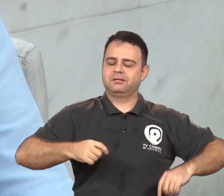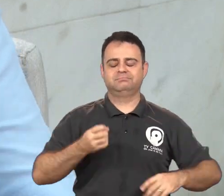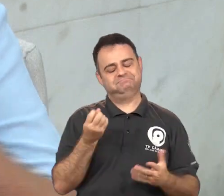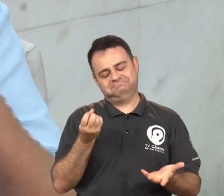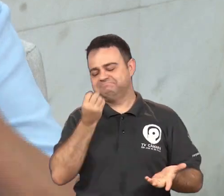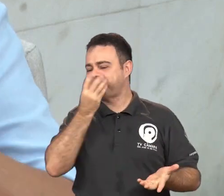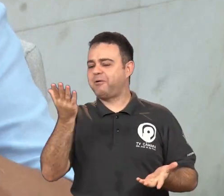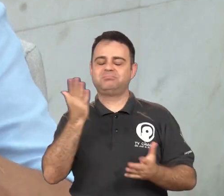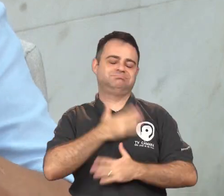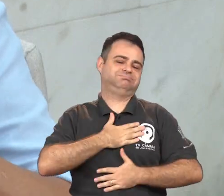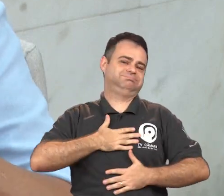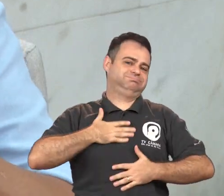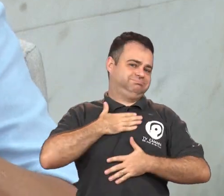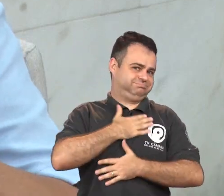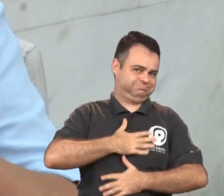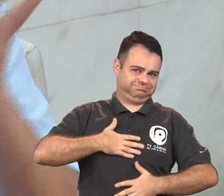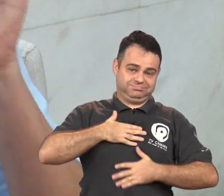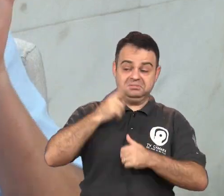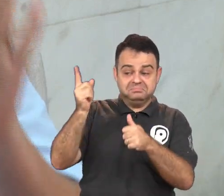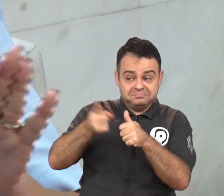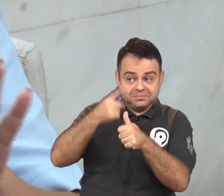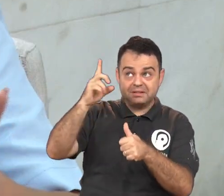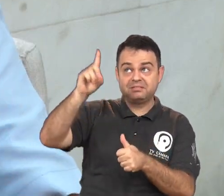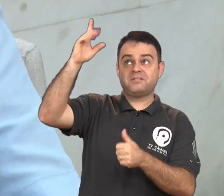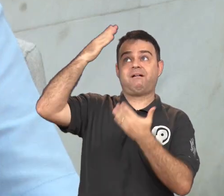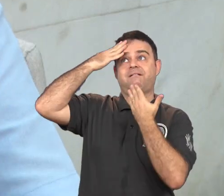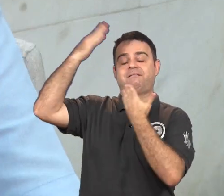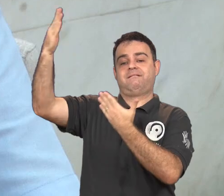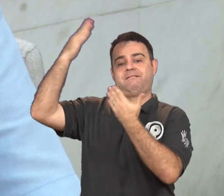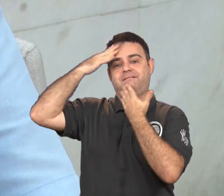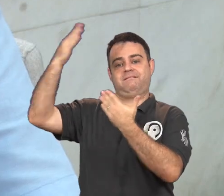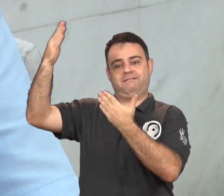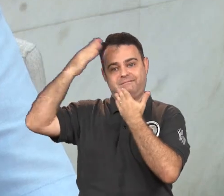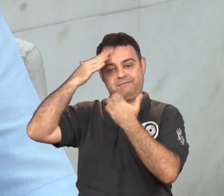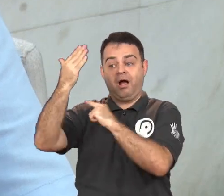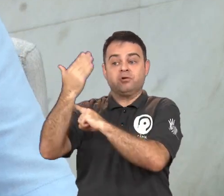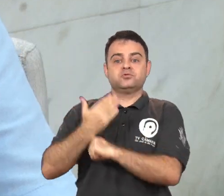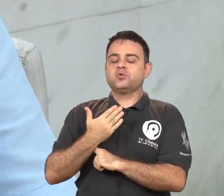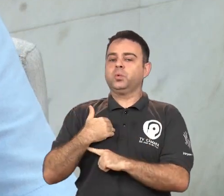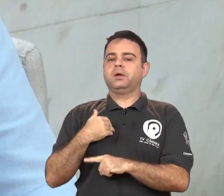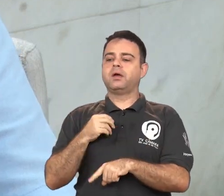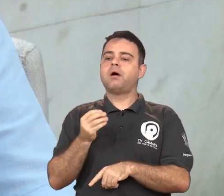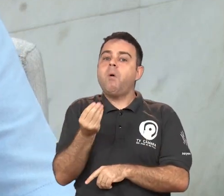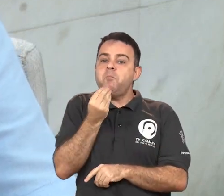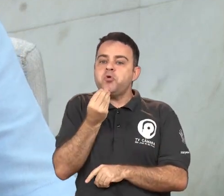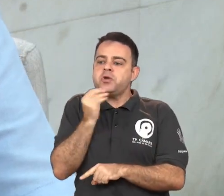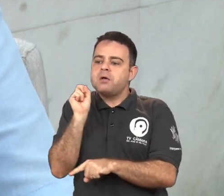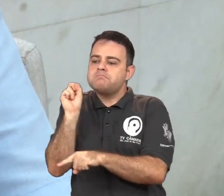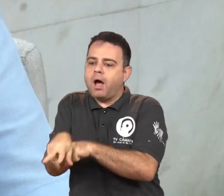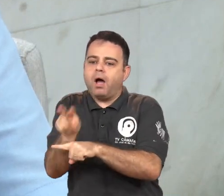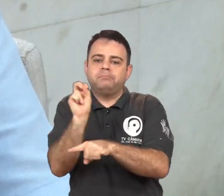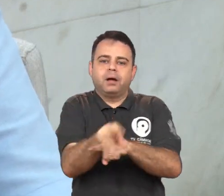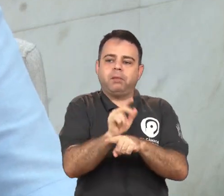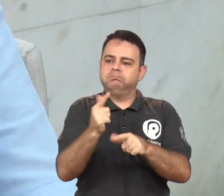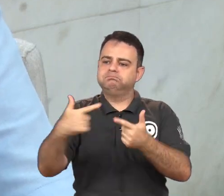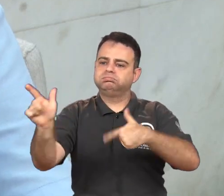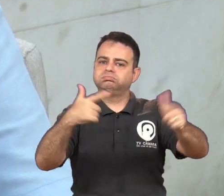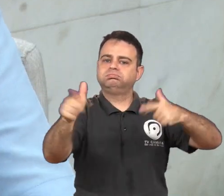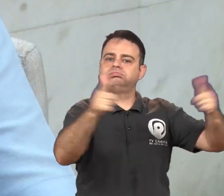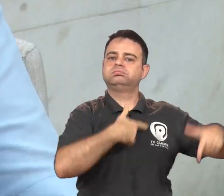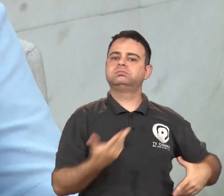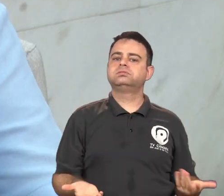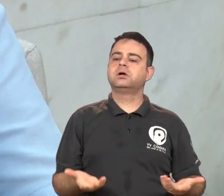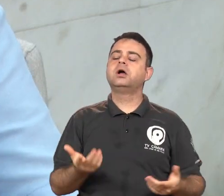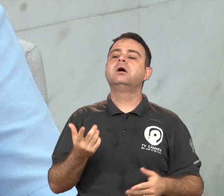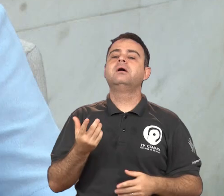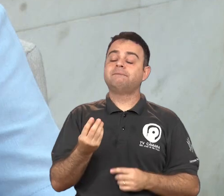muito bom. Eu agradeço sempre a Deus por me dar oportunidades, porque a gente precisa ter